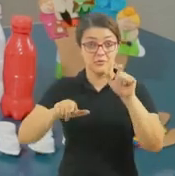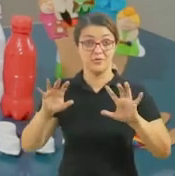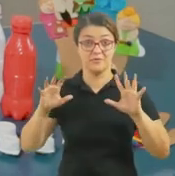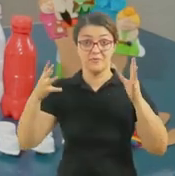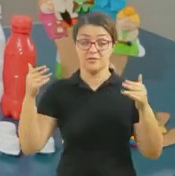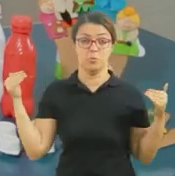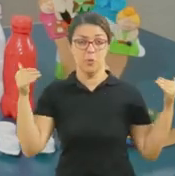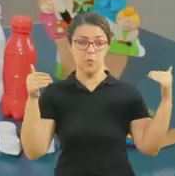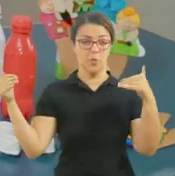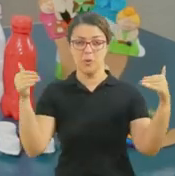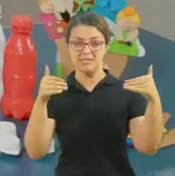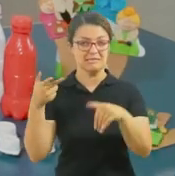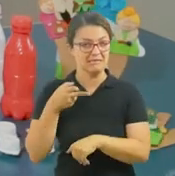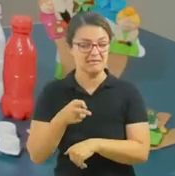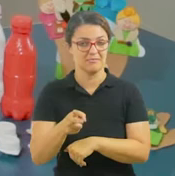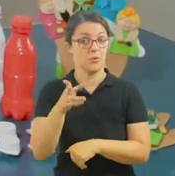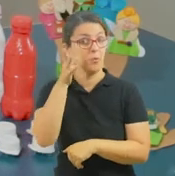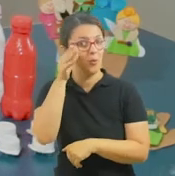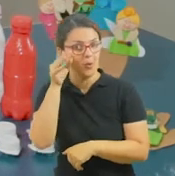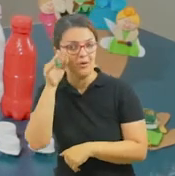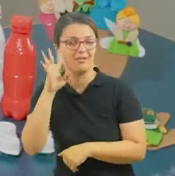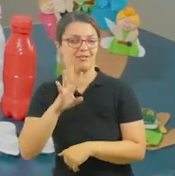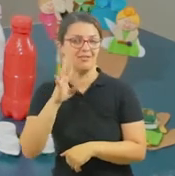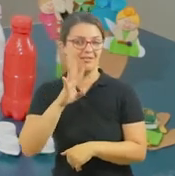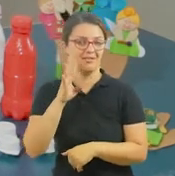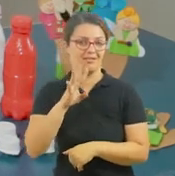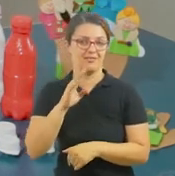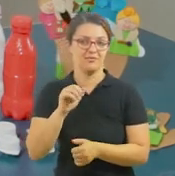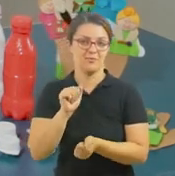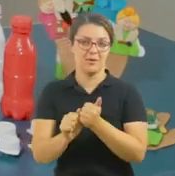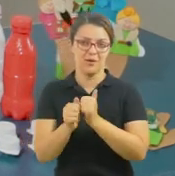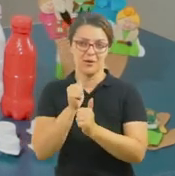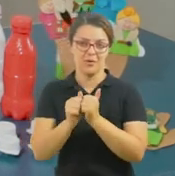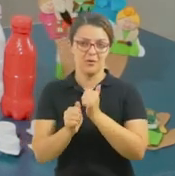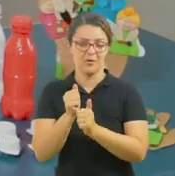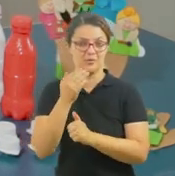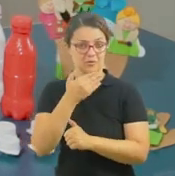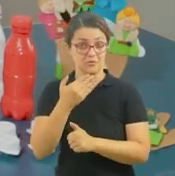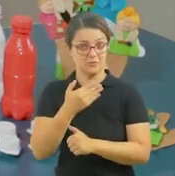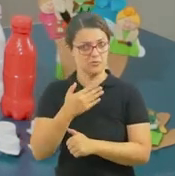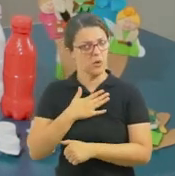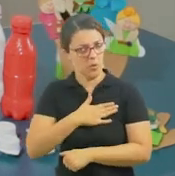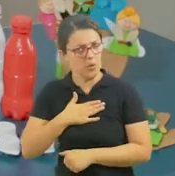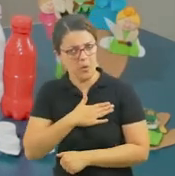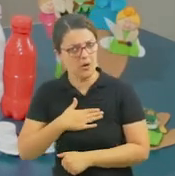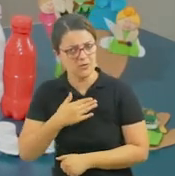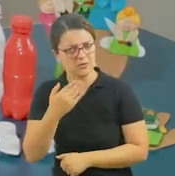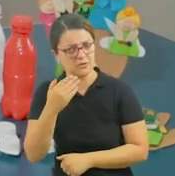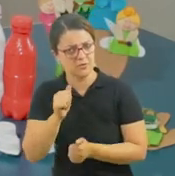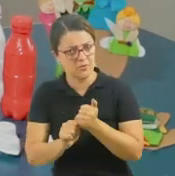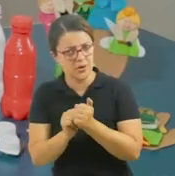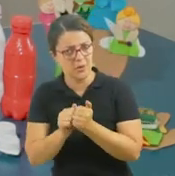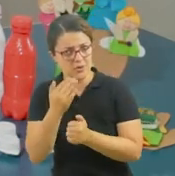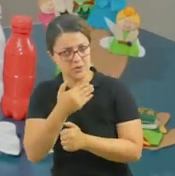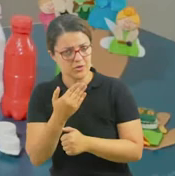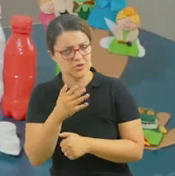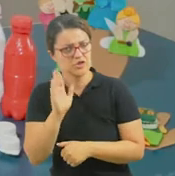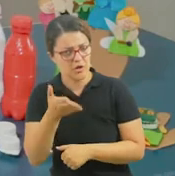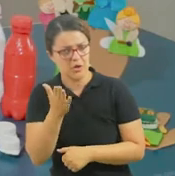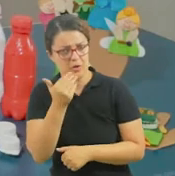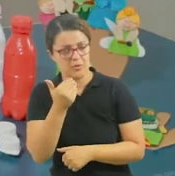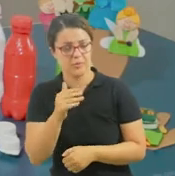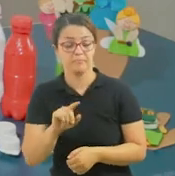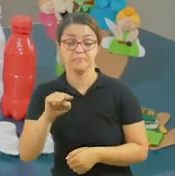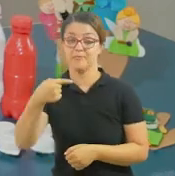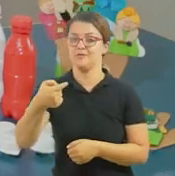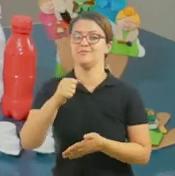Olha que legal! Essa é uma curiosidade do doce arroz doce. E você, gosta desse doce? Já comeu? Então vamos à